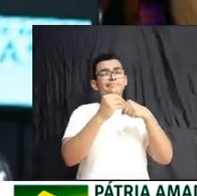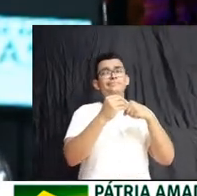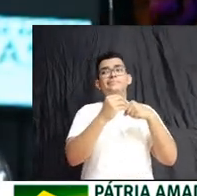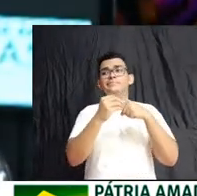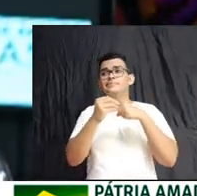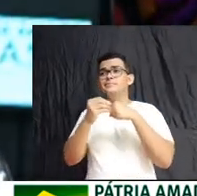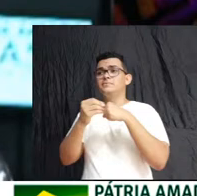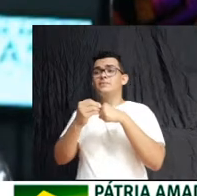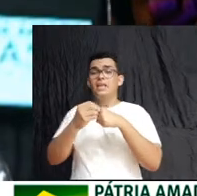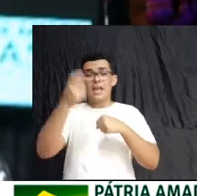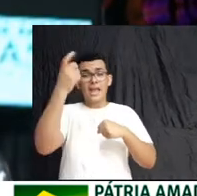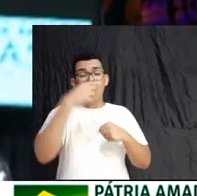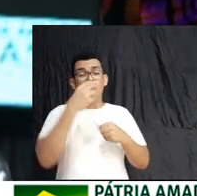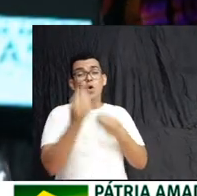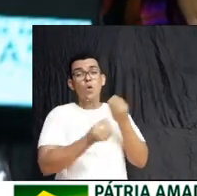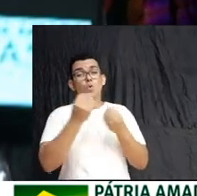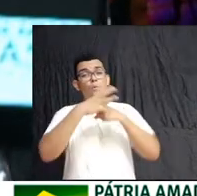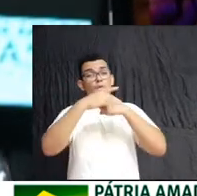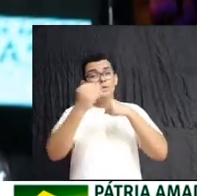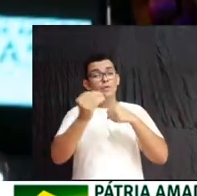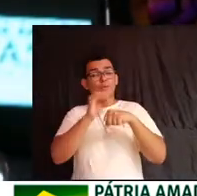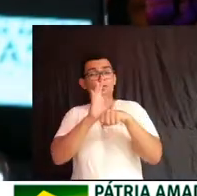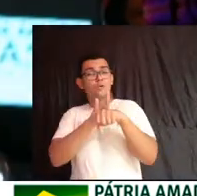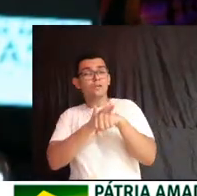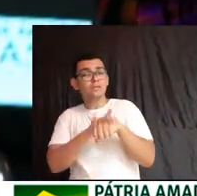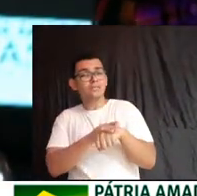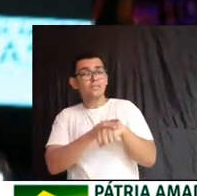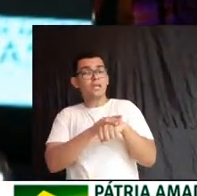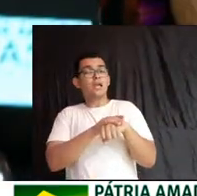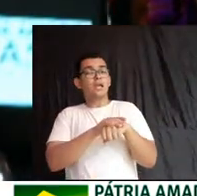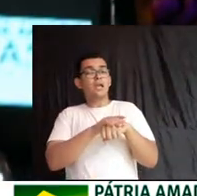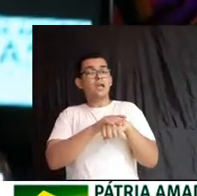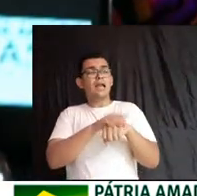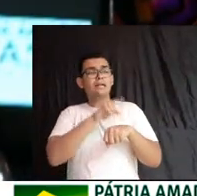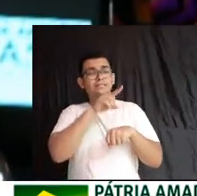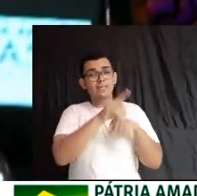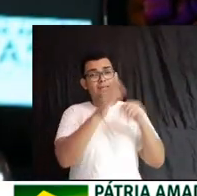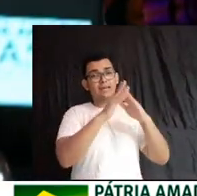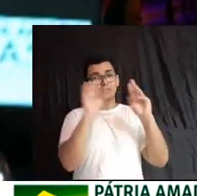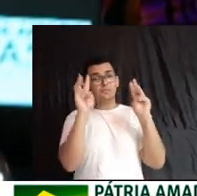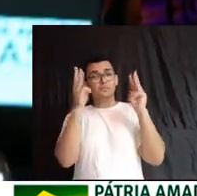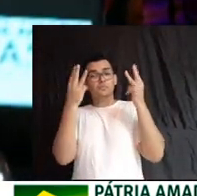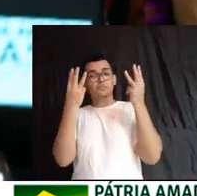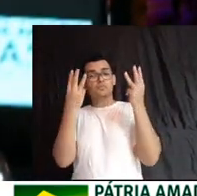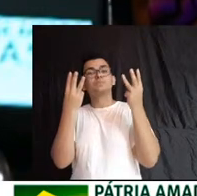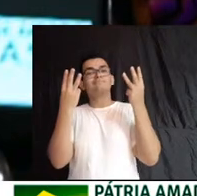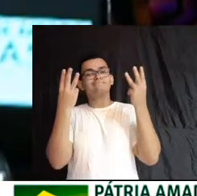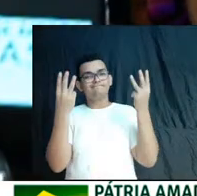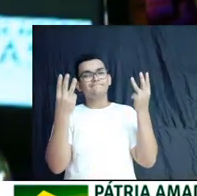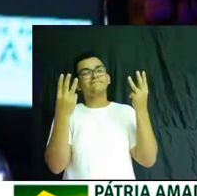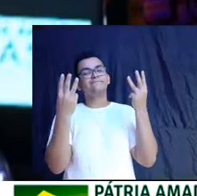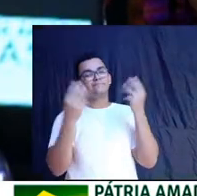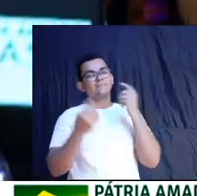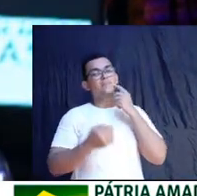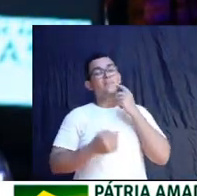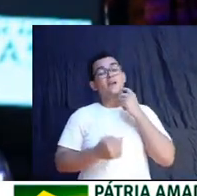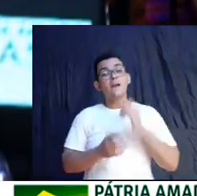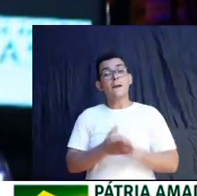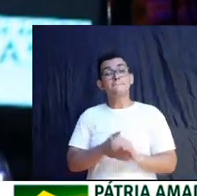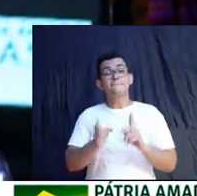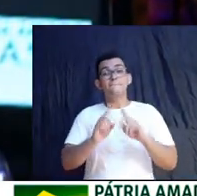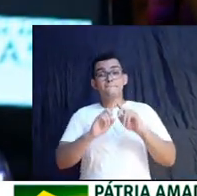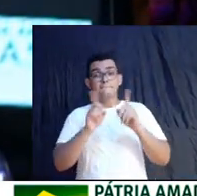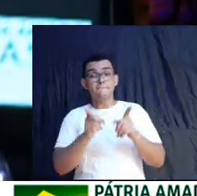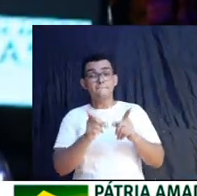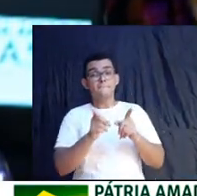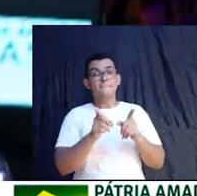Vim curar a dor desse mal de amor na boate azul. E quando